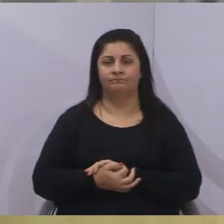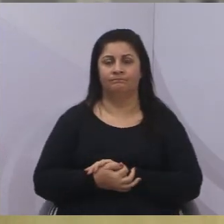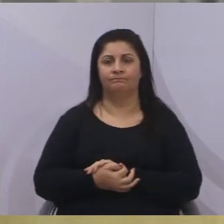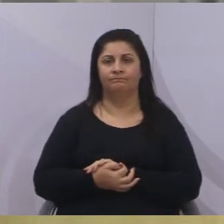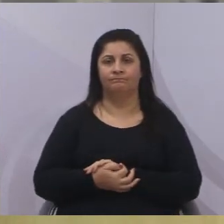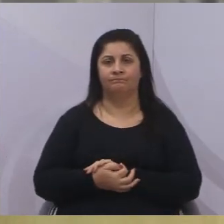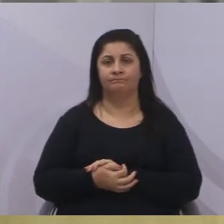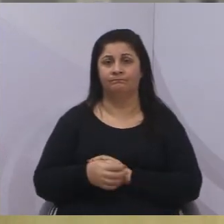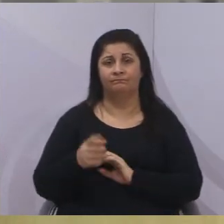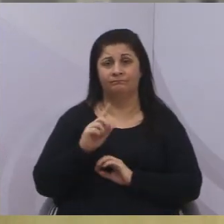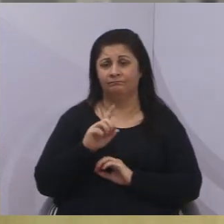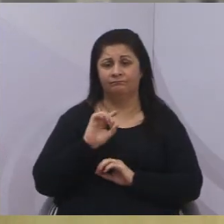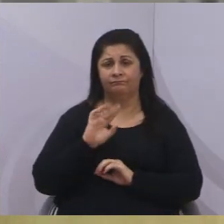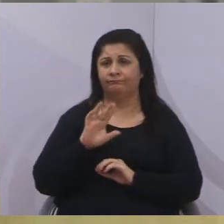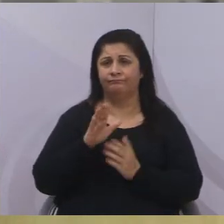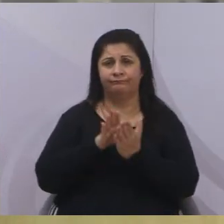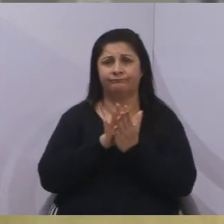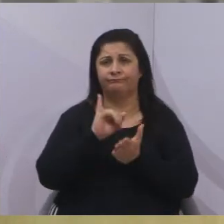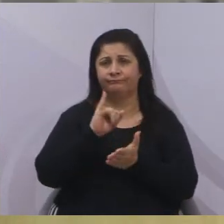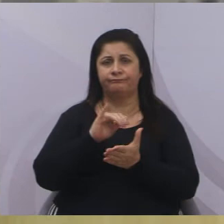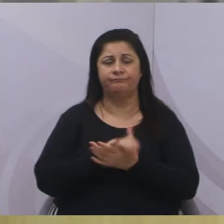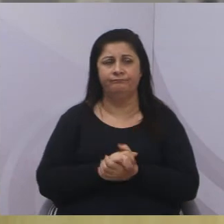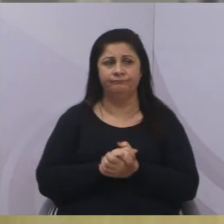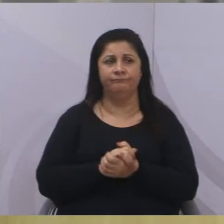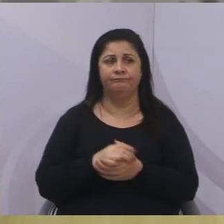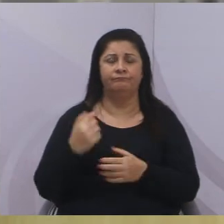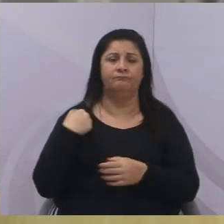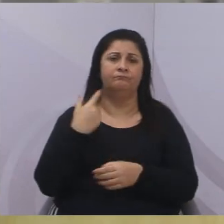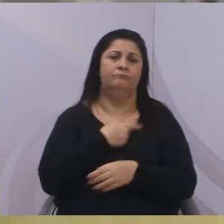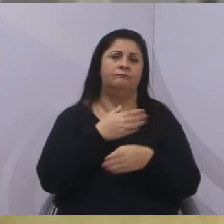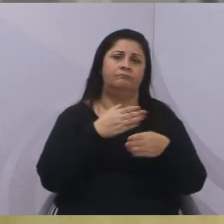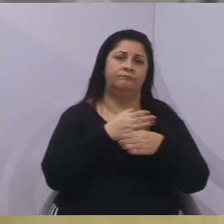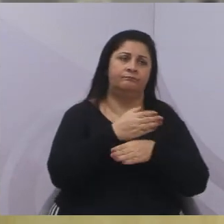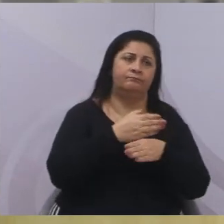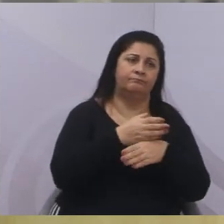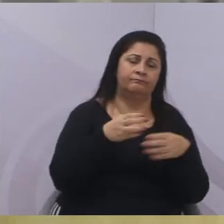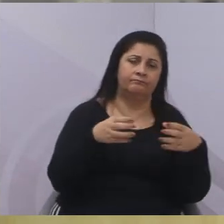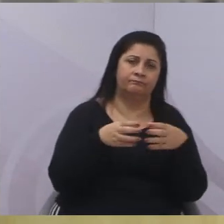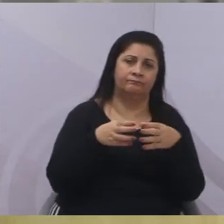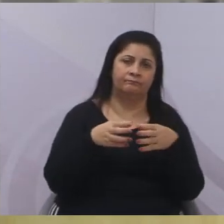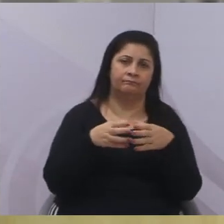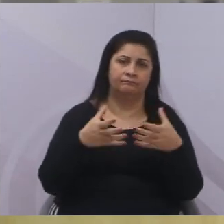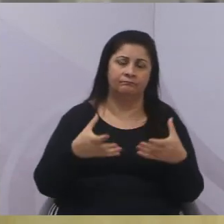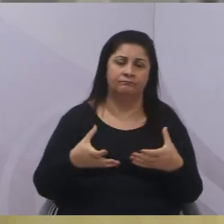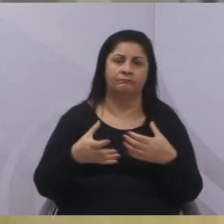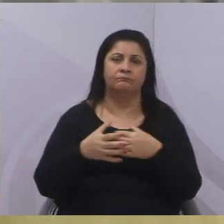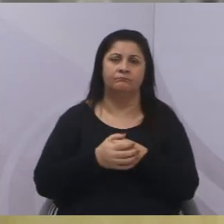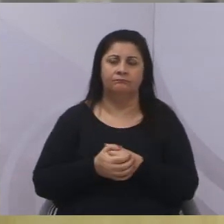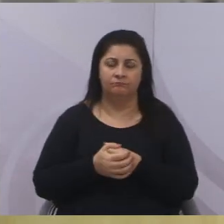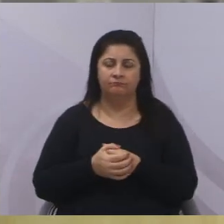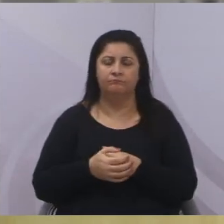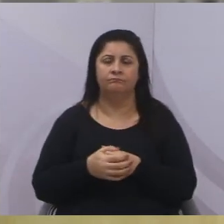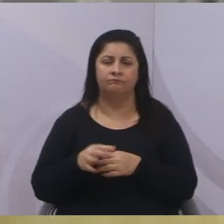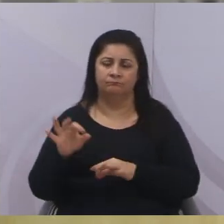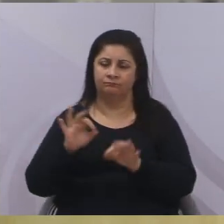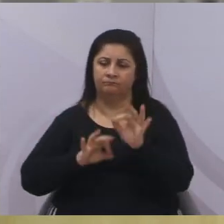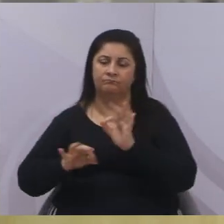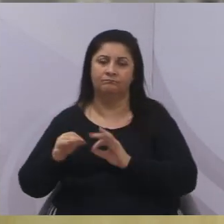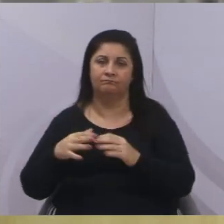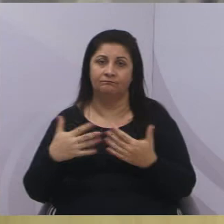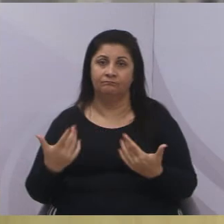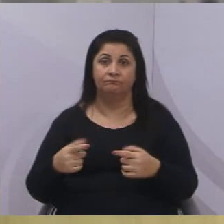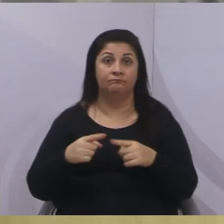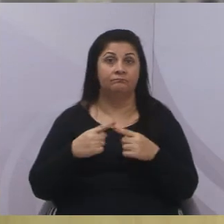cenário exclusivo de Jacareí, né? A gente participa dos grupos aí do programa Mais Médicos e é uma